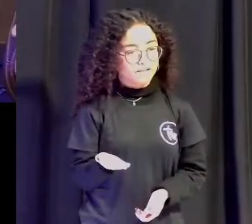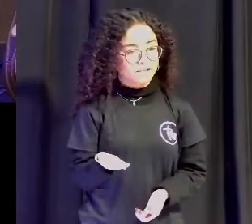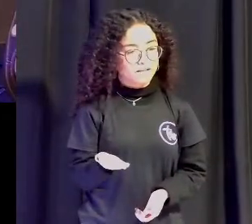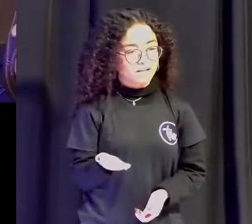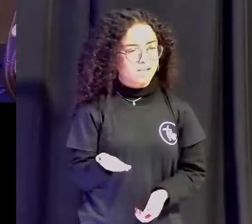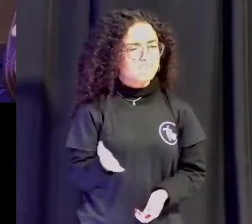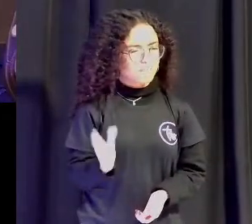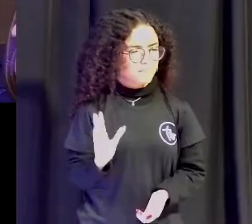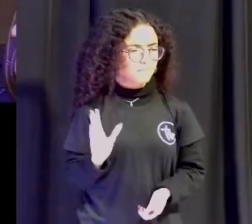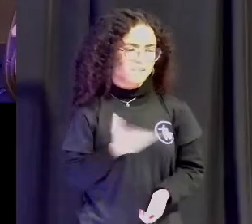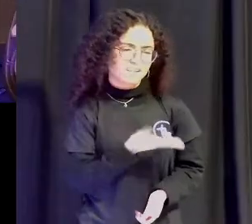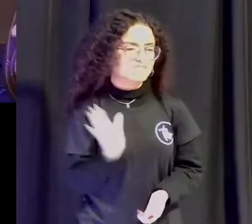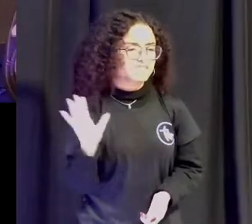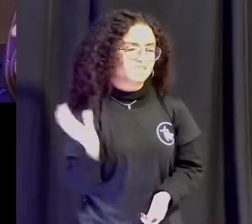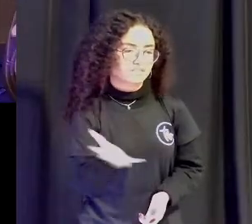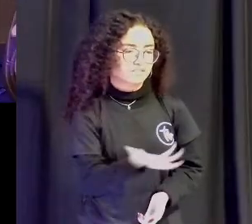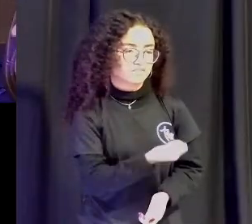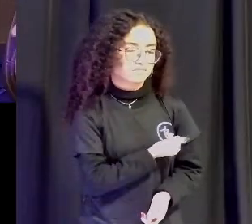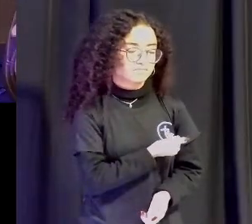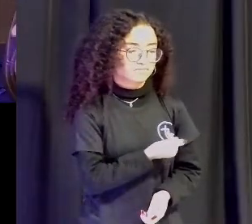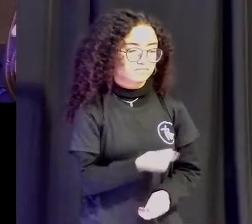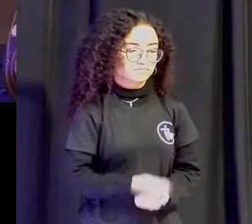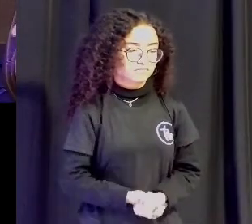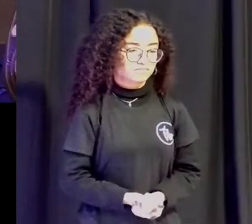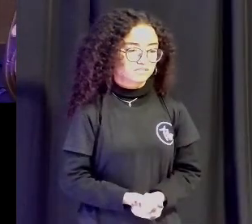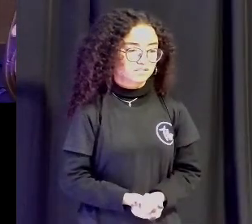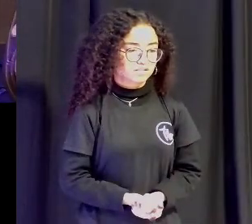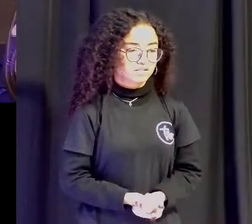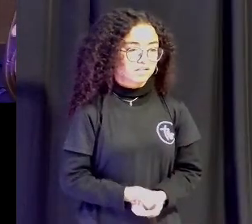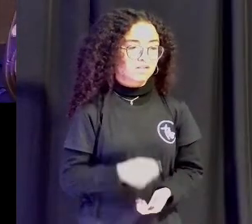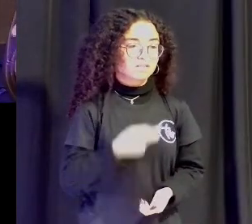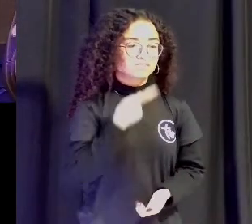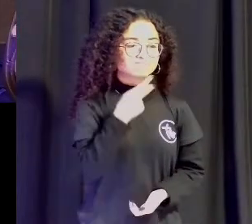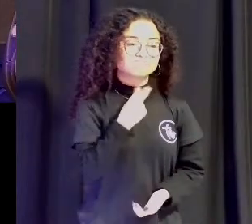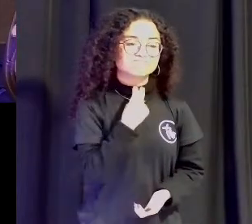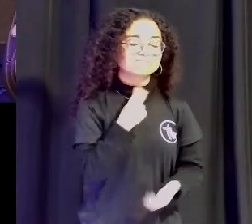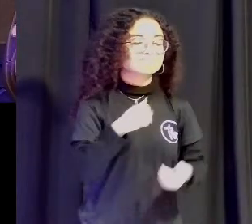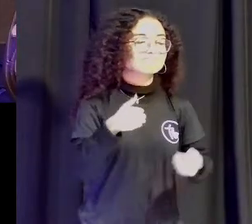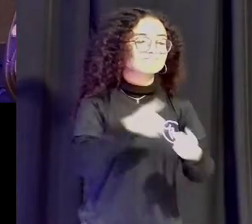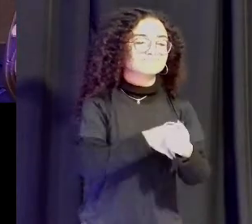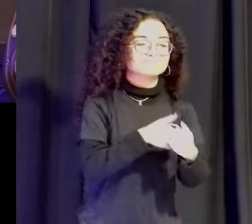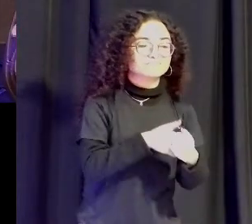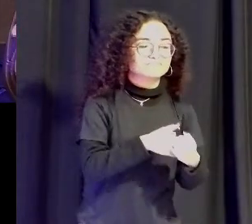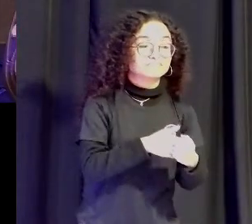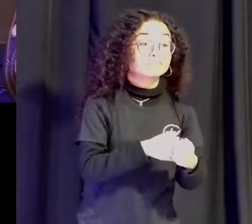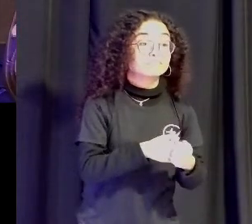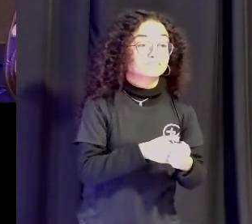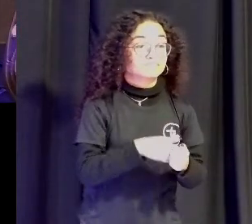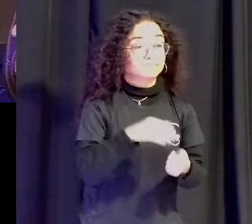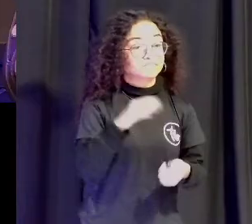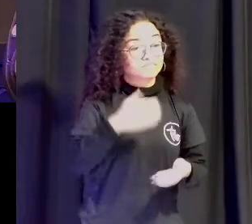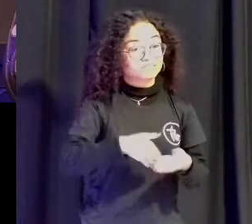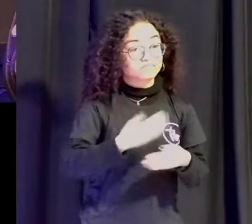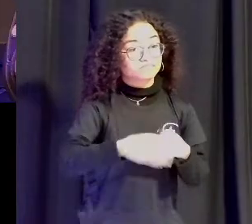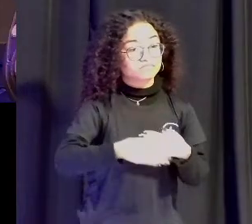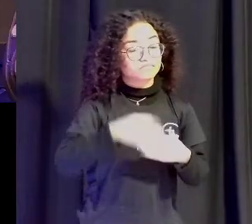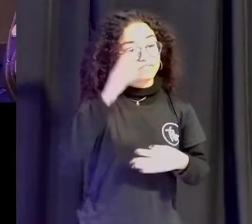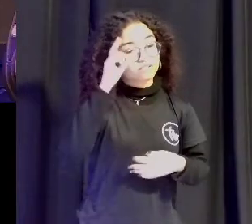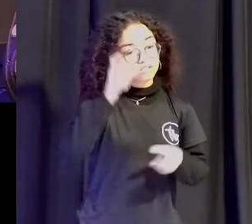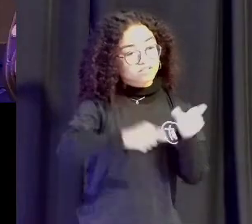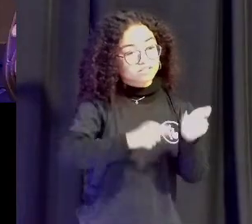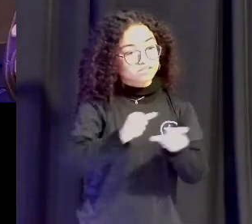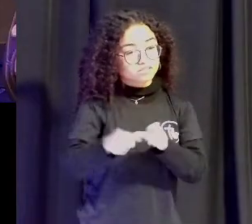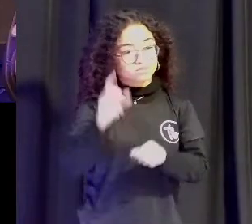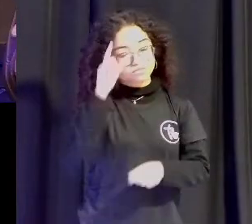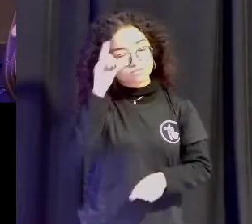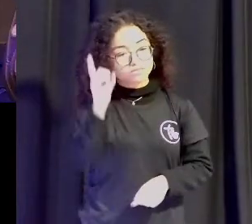salvos, mas não vai omitir isso diante das autoridades, porque